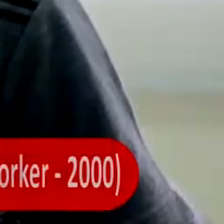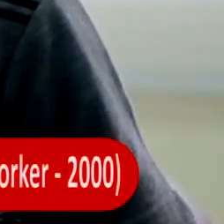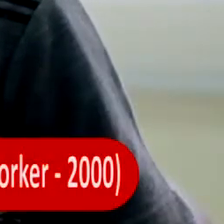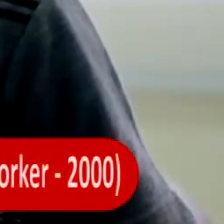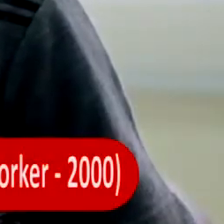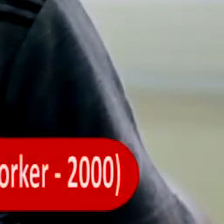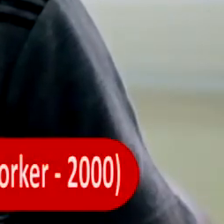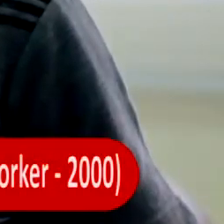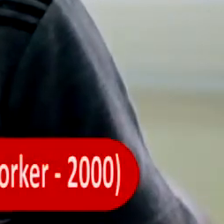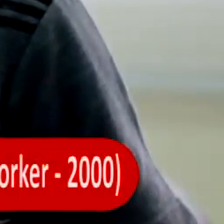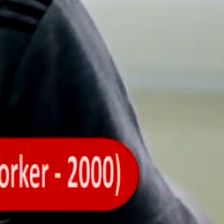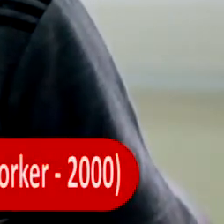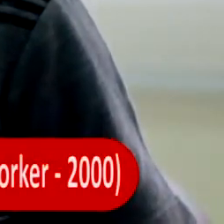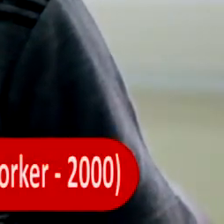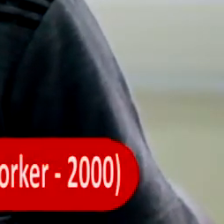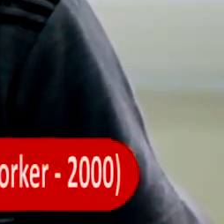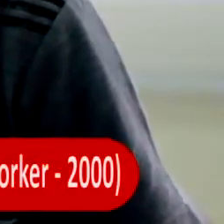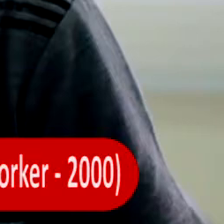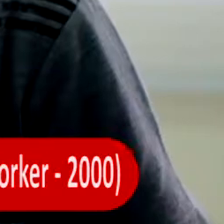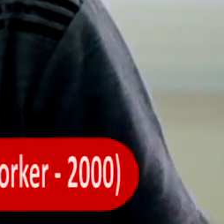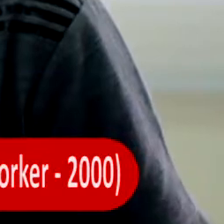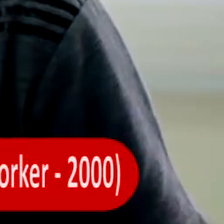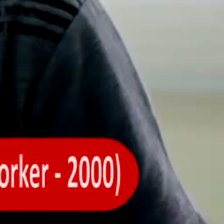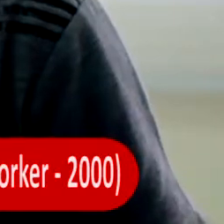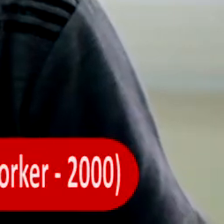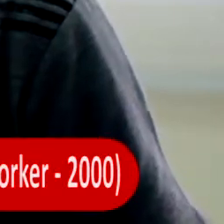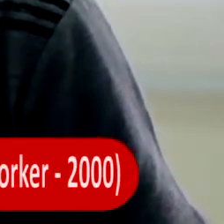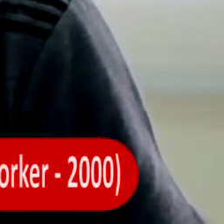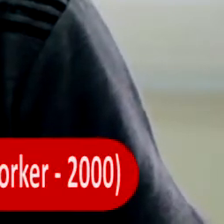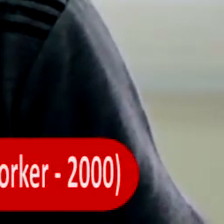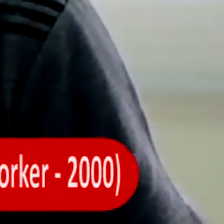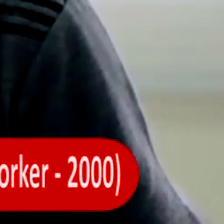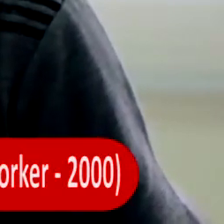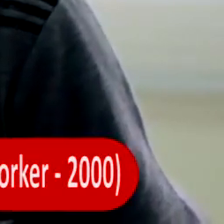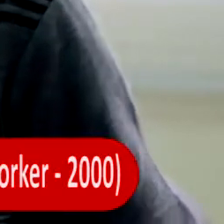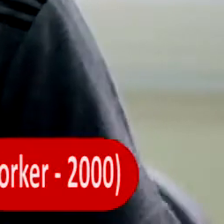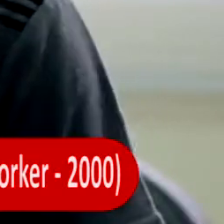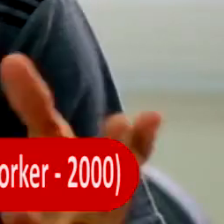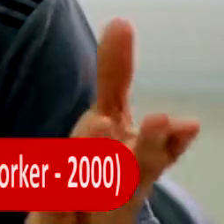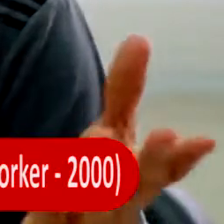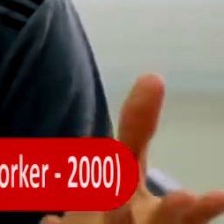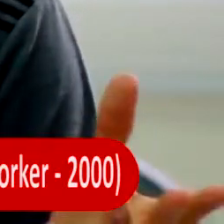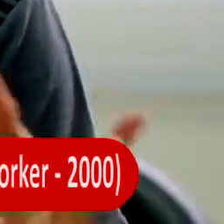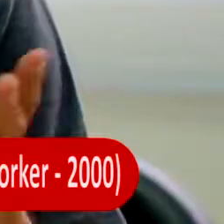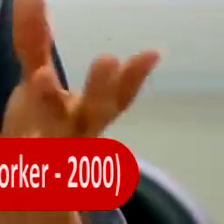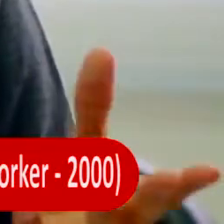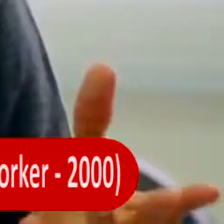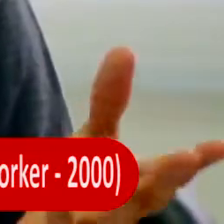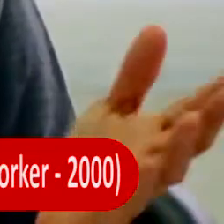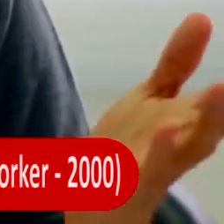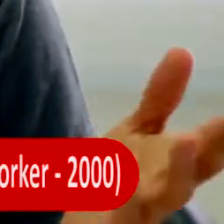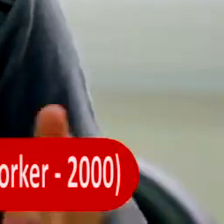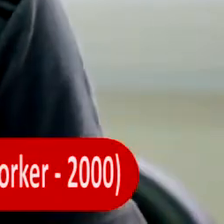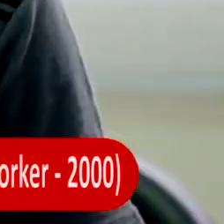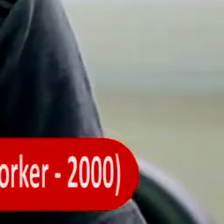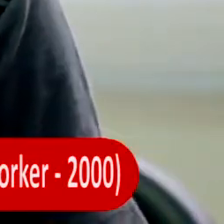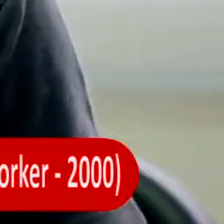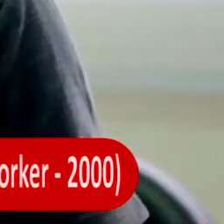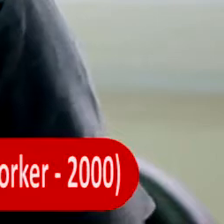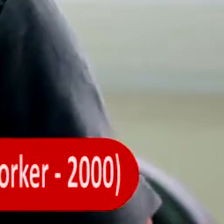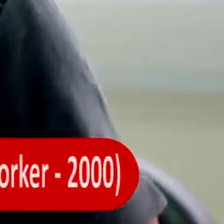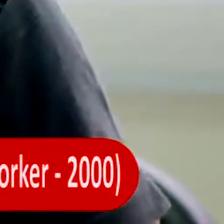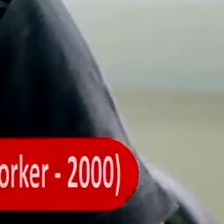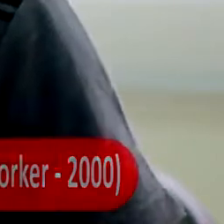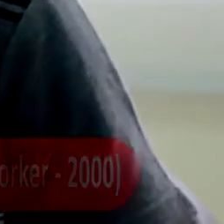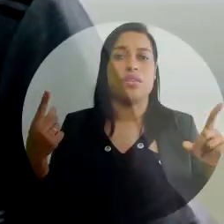filme Helen Keller e o Milagre de Anne Sullivan. É um filme é um longa-metragem, mas não é